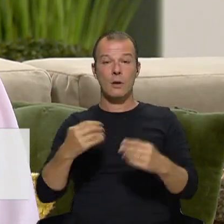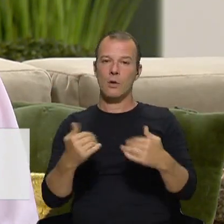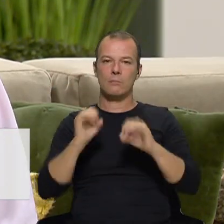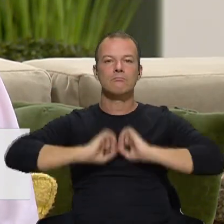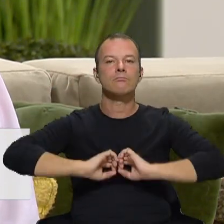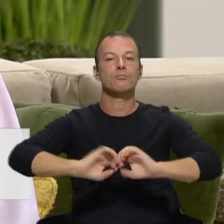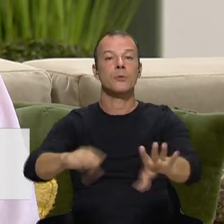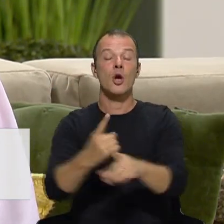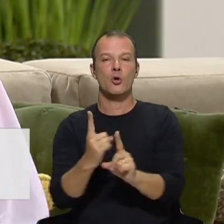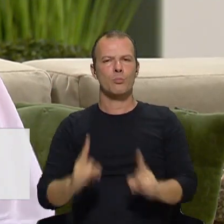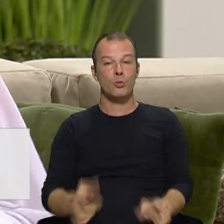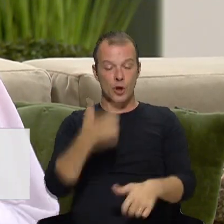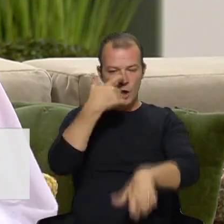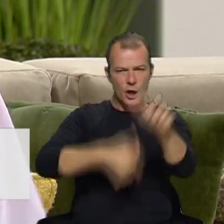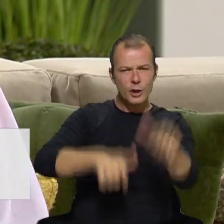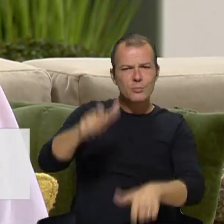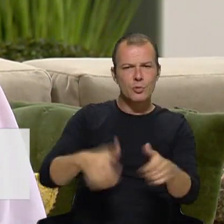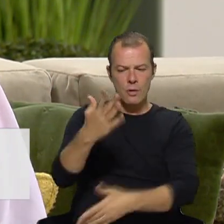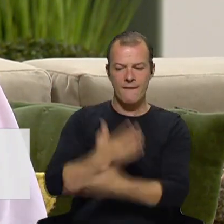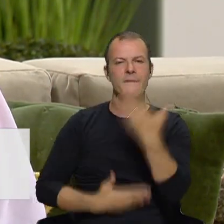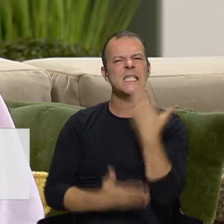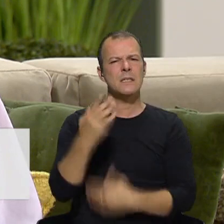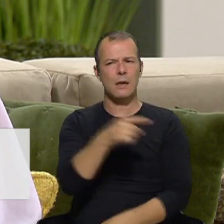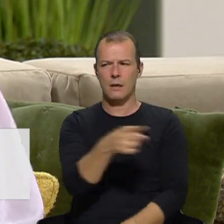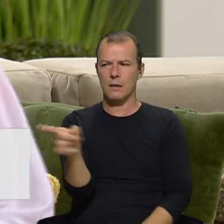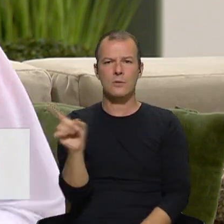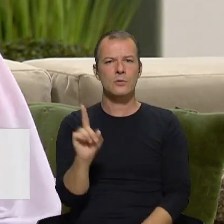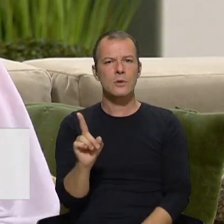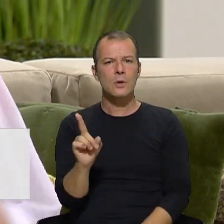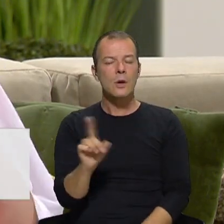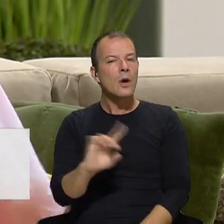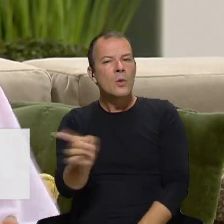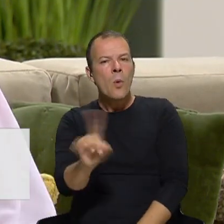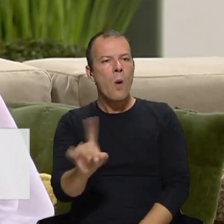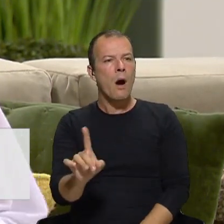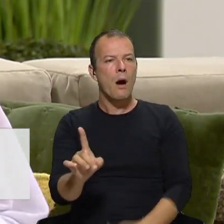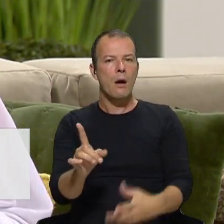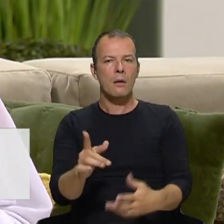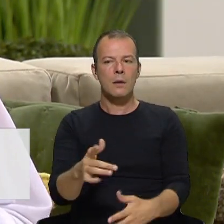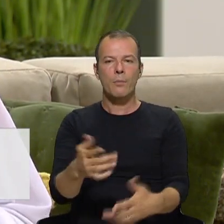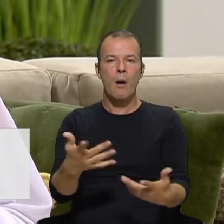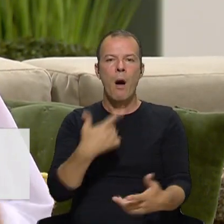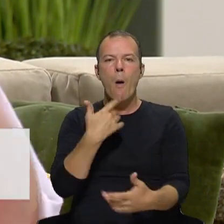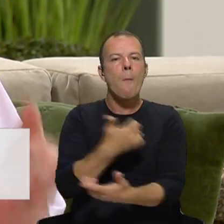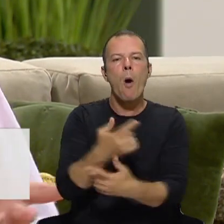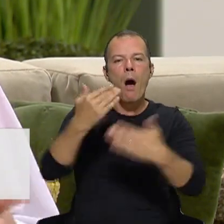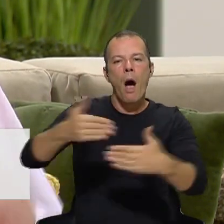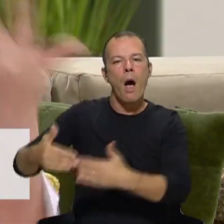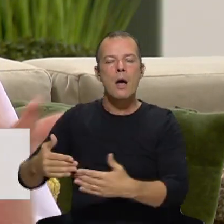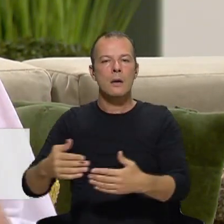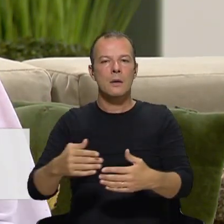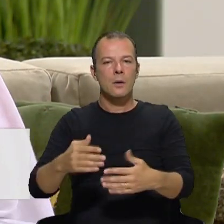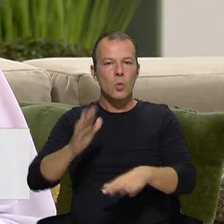passar, porque as pessoas com deficiência não são incapazes porque têm